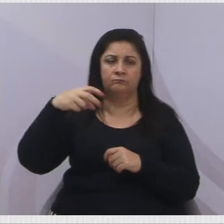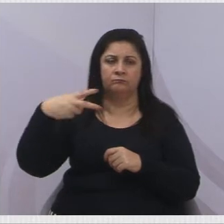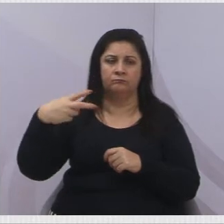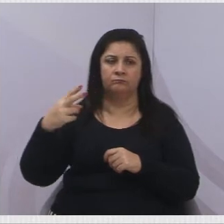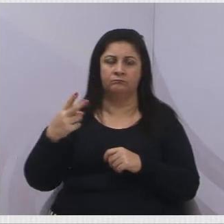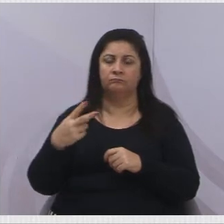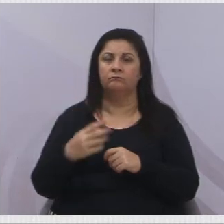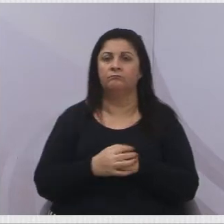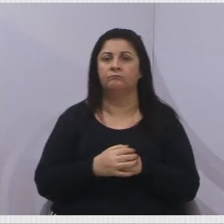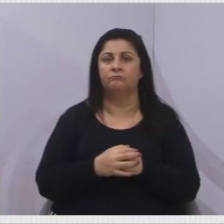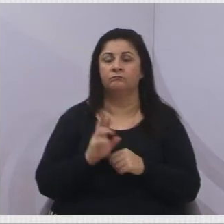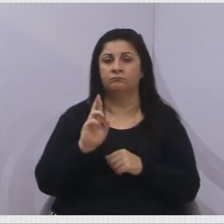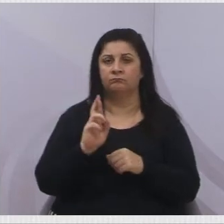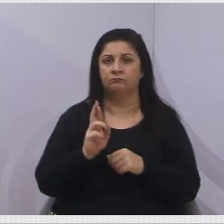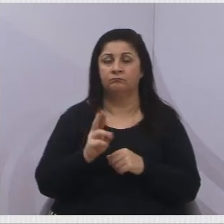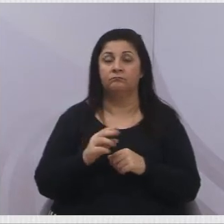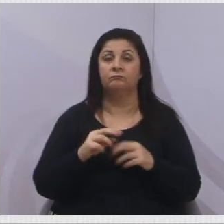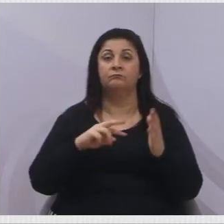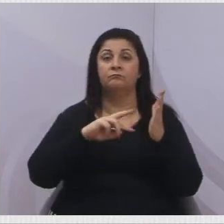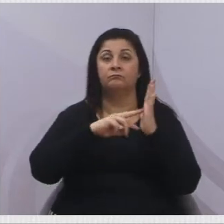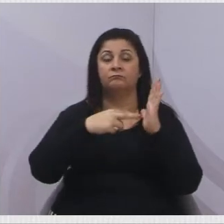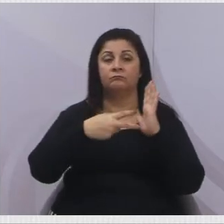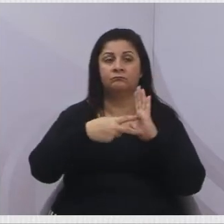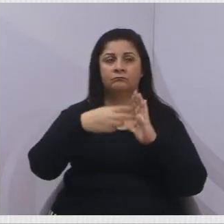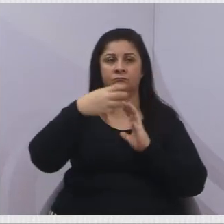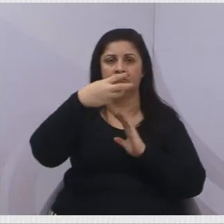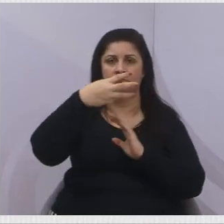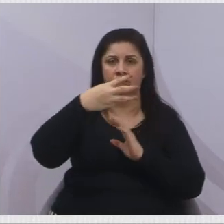60.999.792, o que dá 30%,